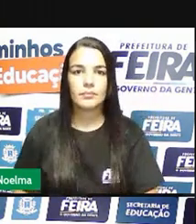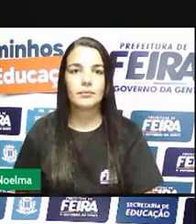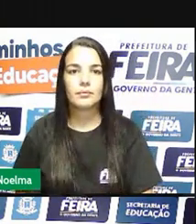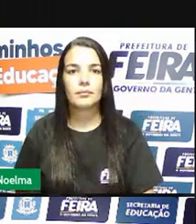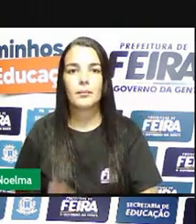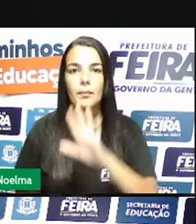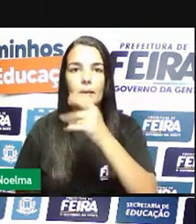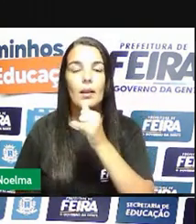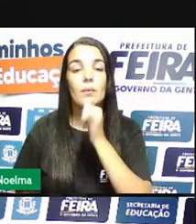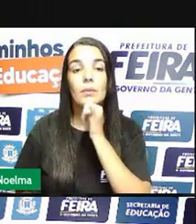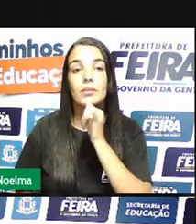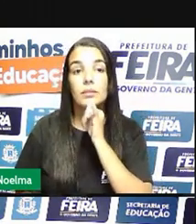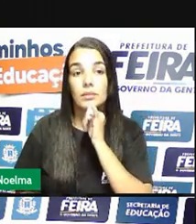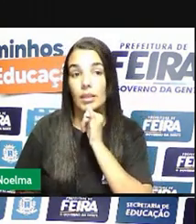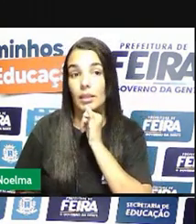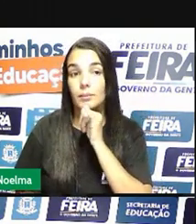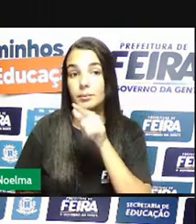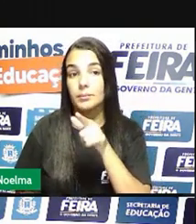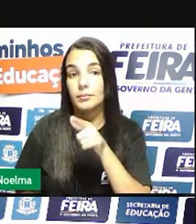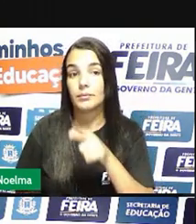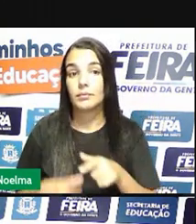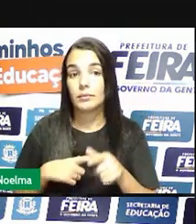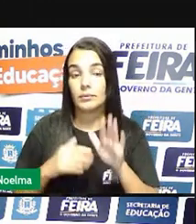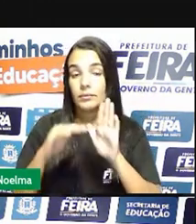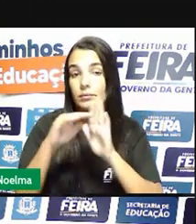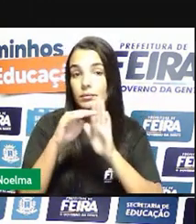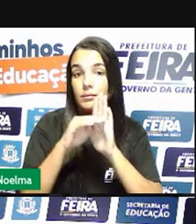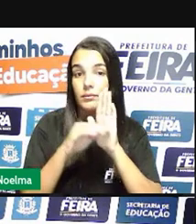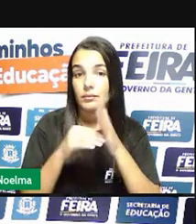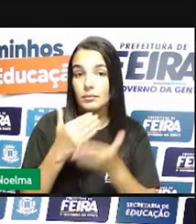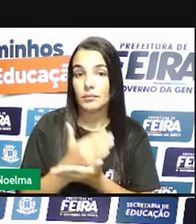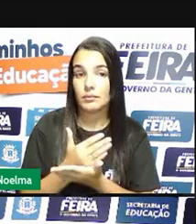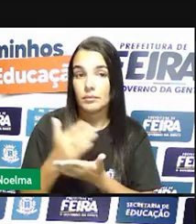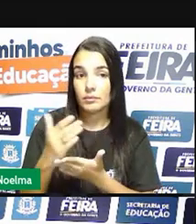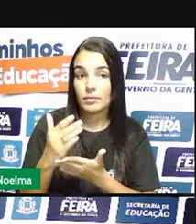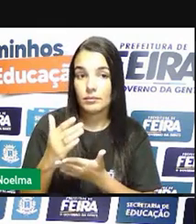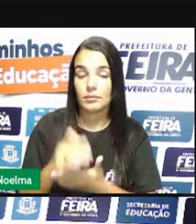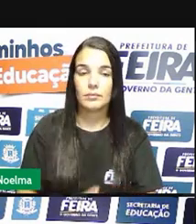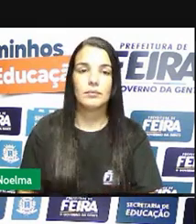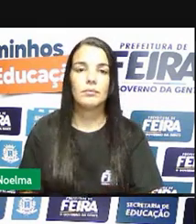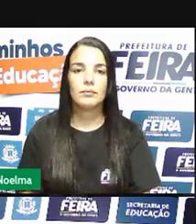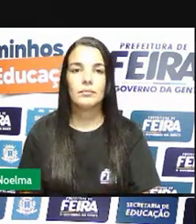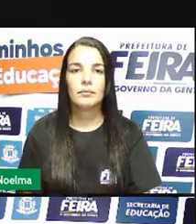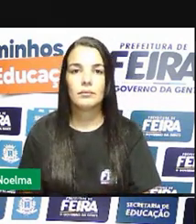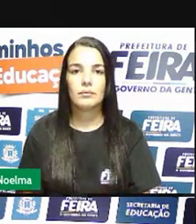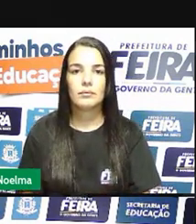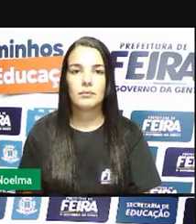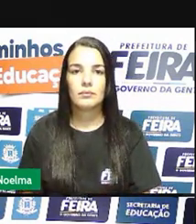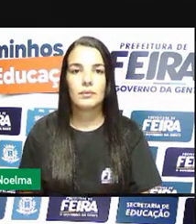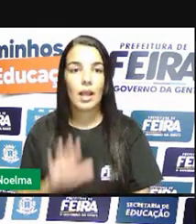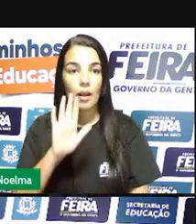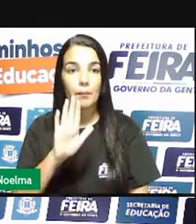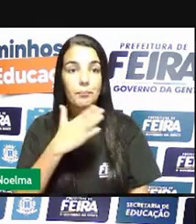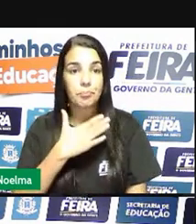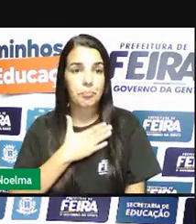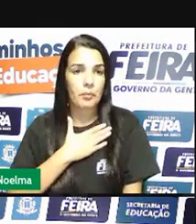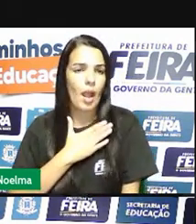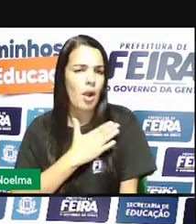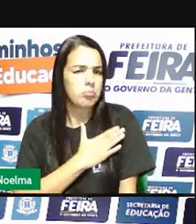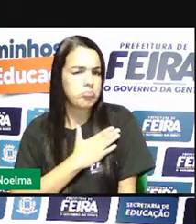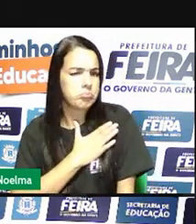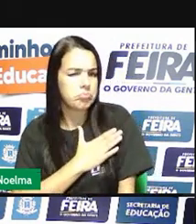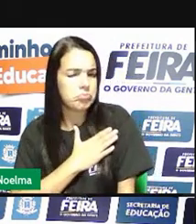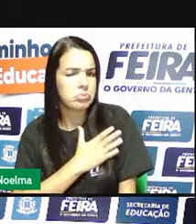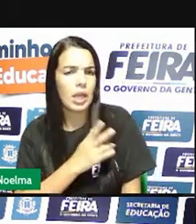Aí a gente vai ver aqui um exemplo de introdução. Eu gosto de iniciar uma introdução na